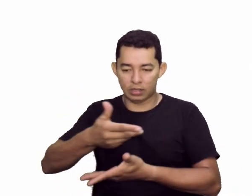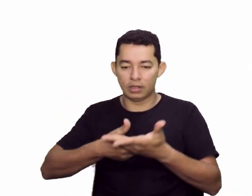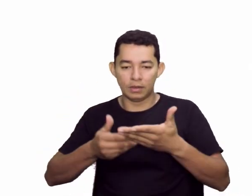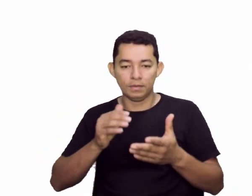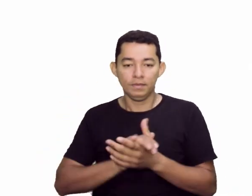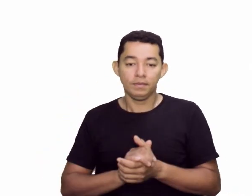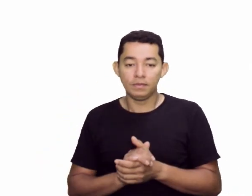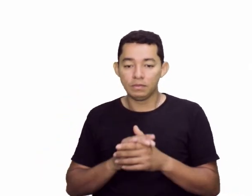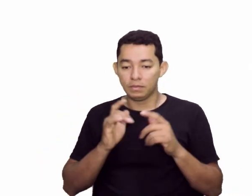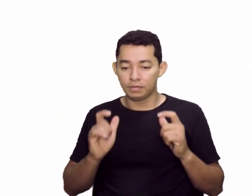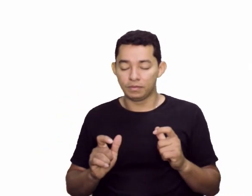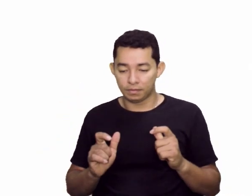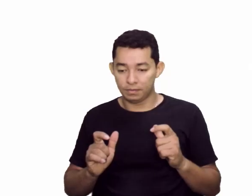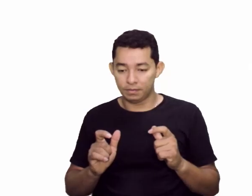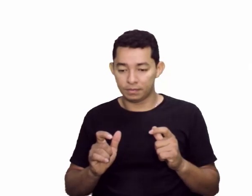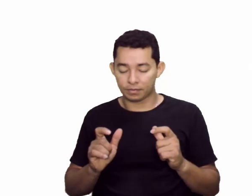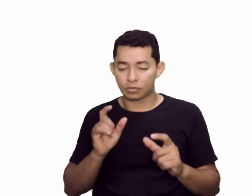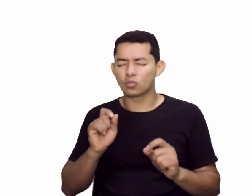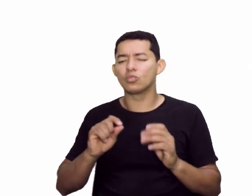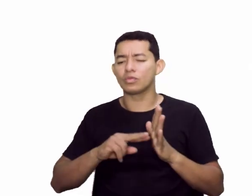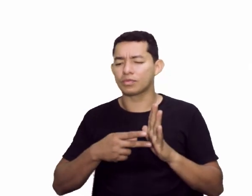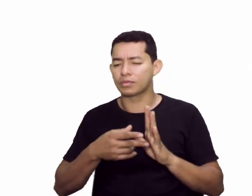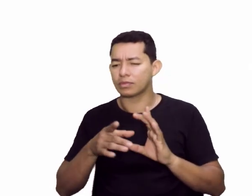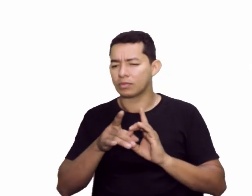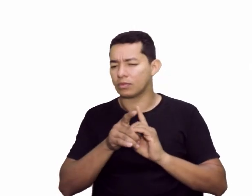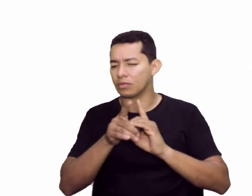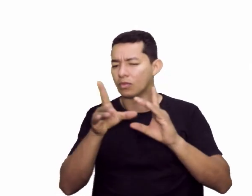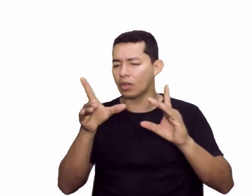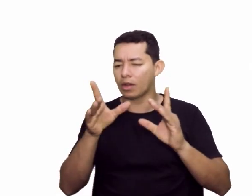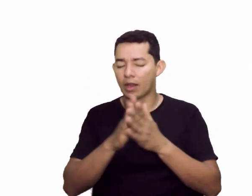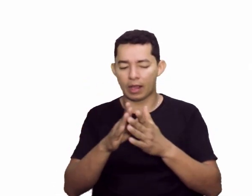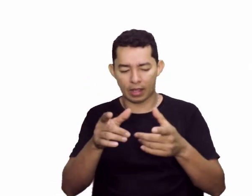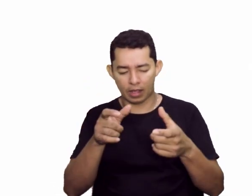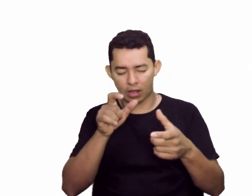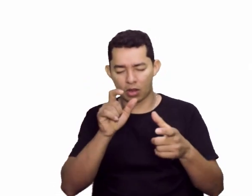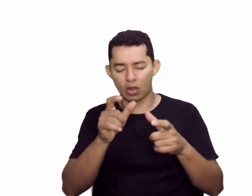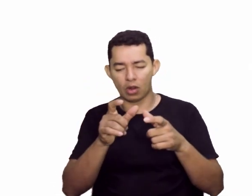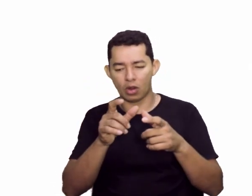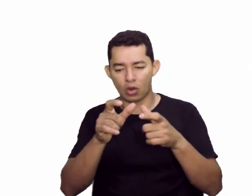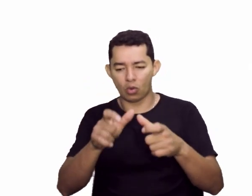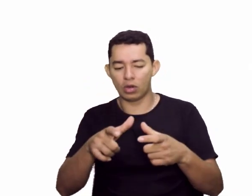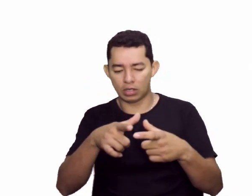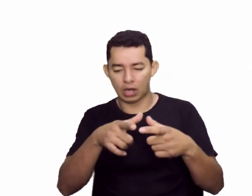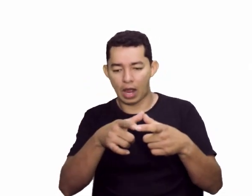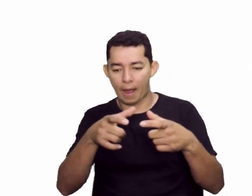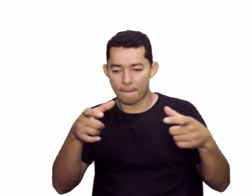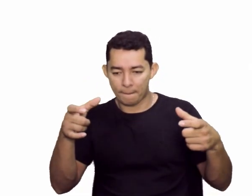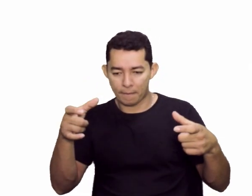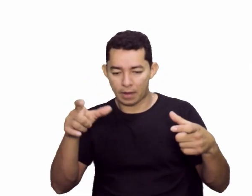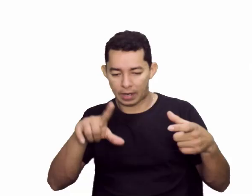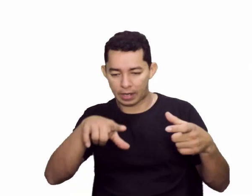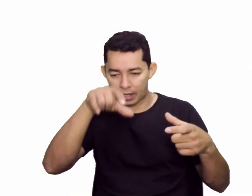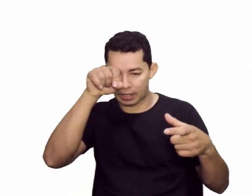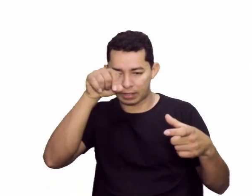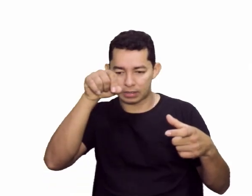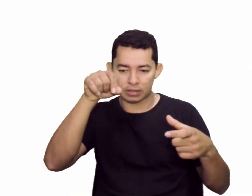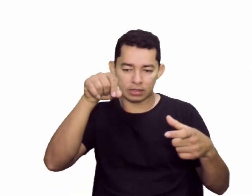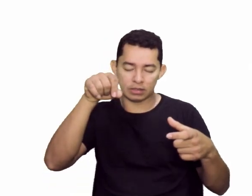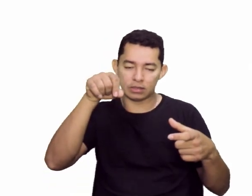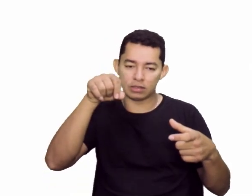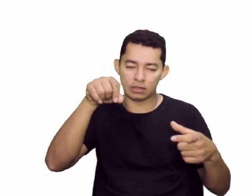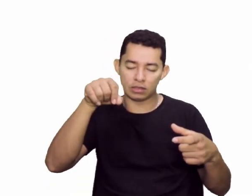Onde a maioria decide os destinos de todos, né? Assim, politicamente falando,